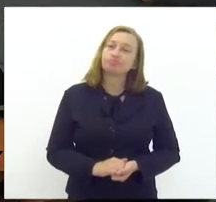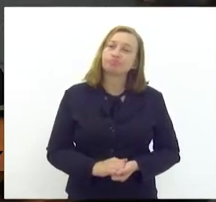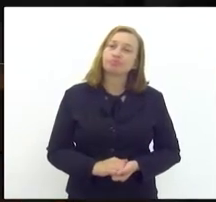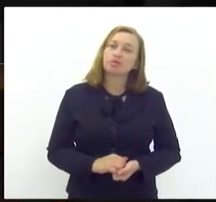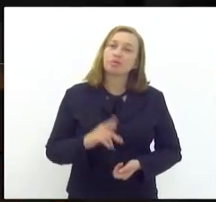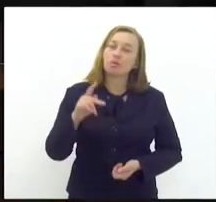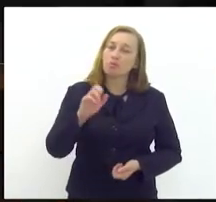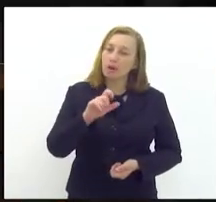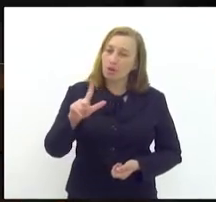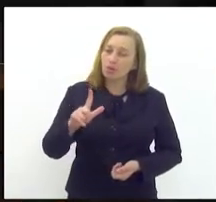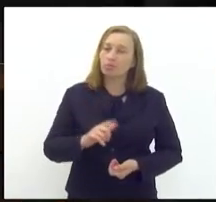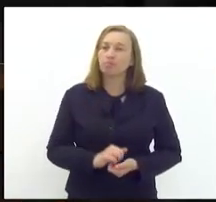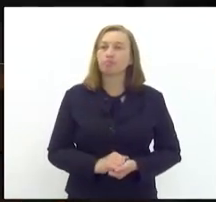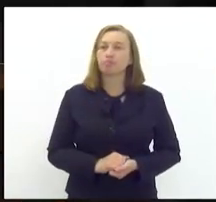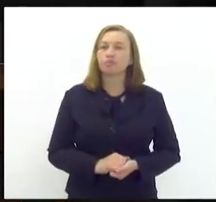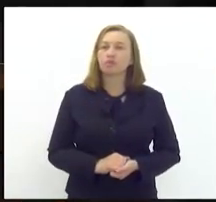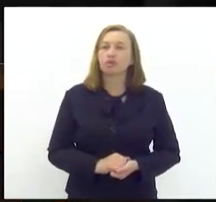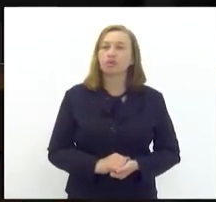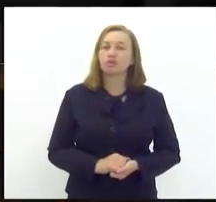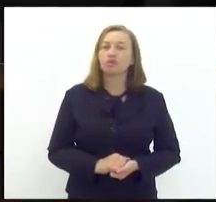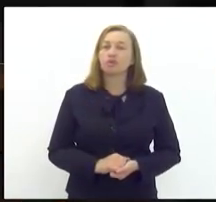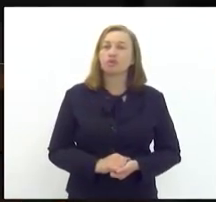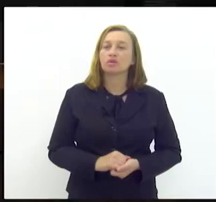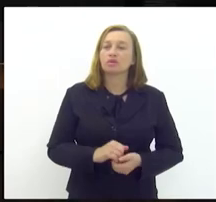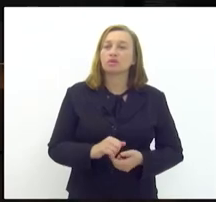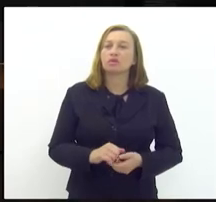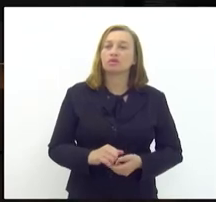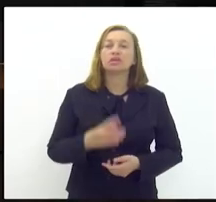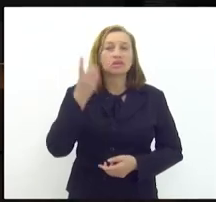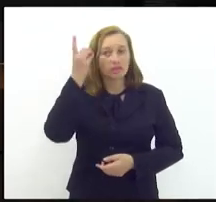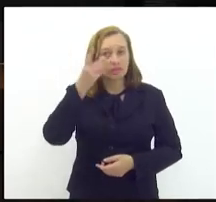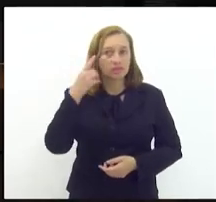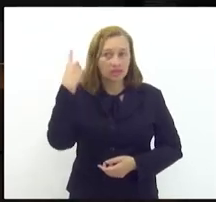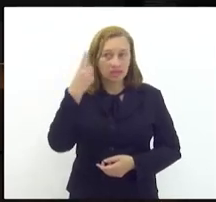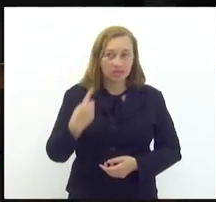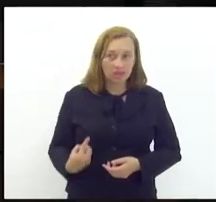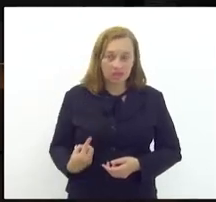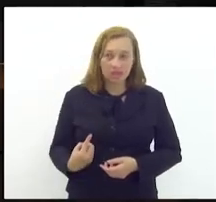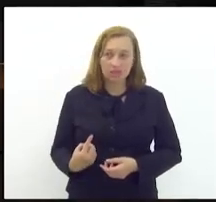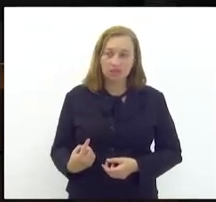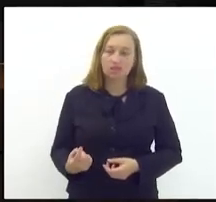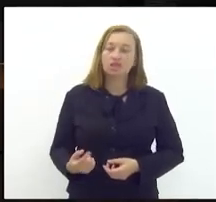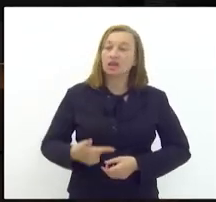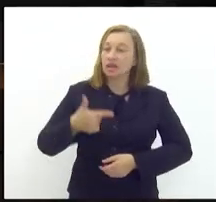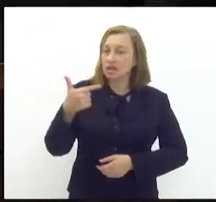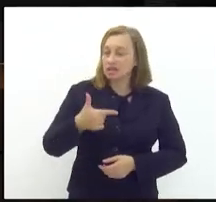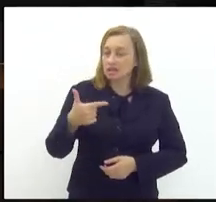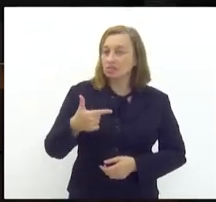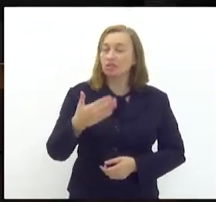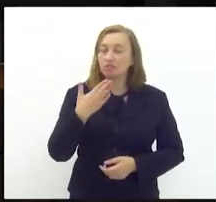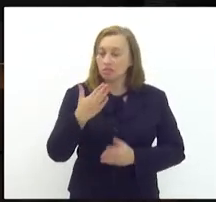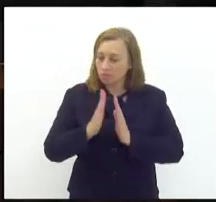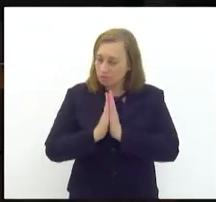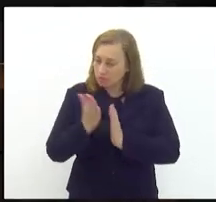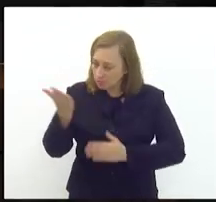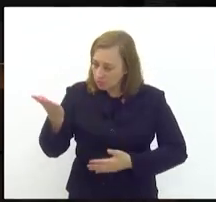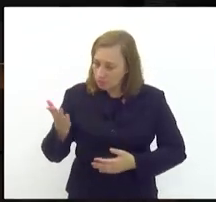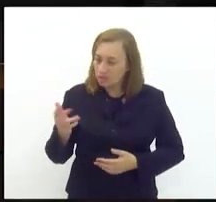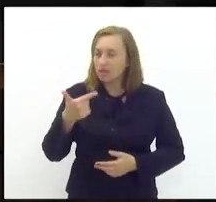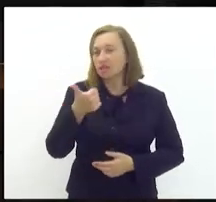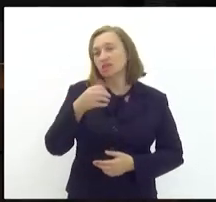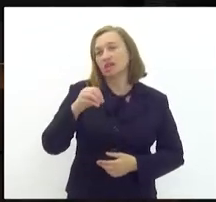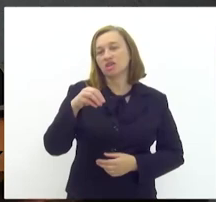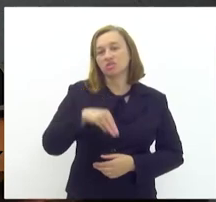O Bel retornou aqui ao plenário a deputada que a segunda escrita por favor deputada a senhora